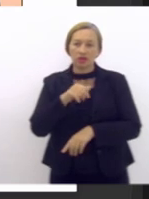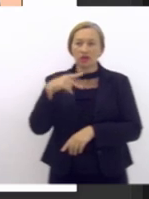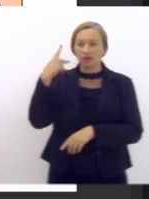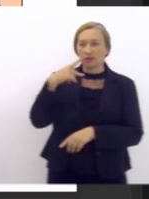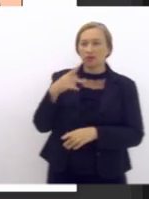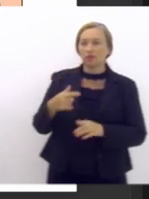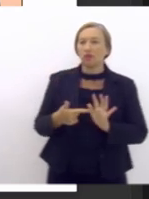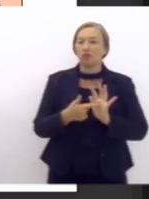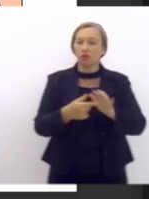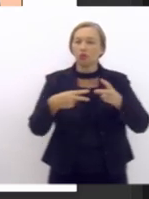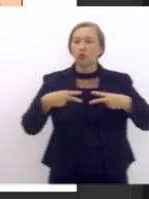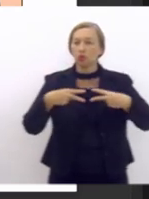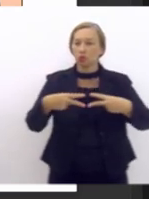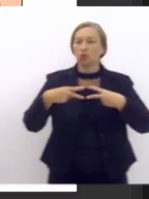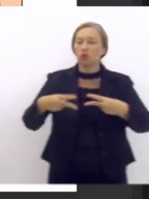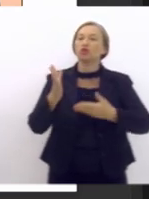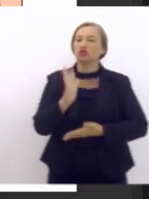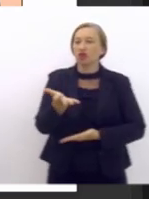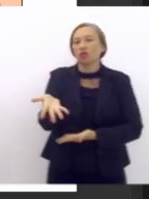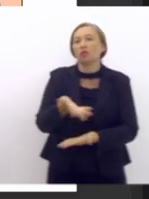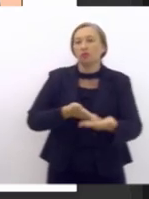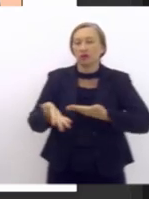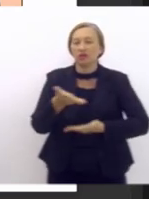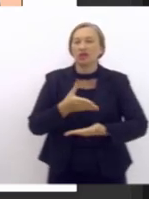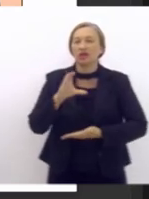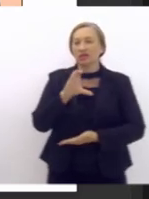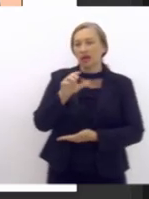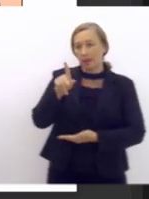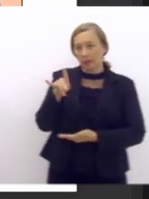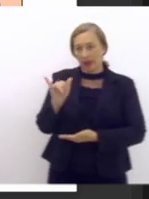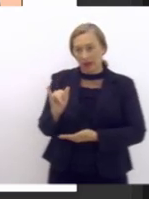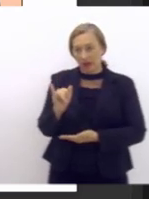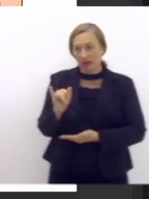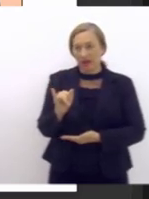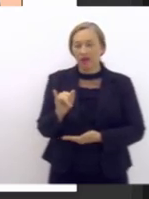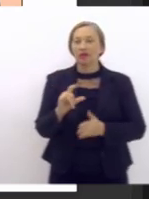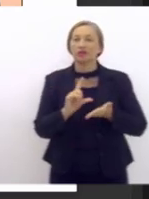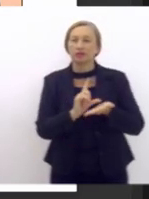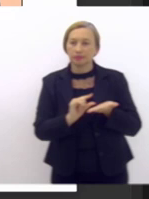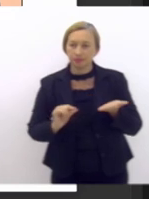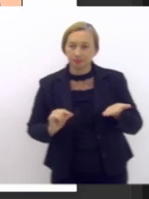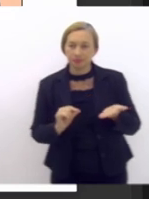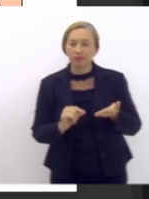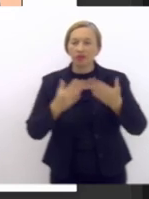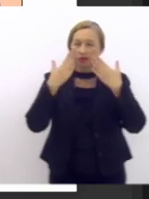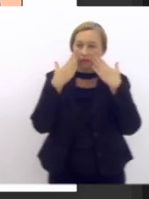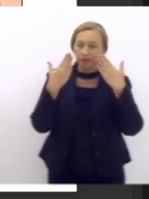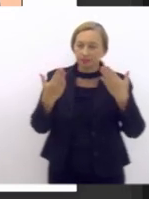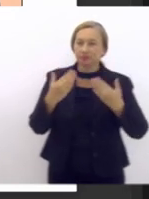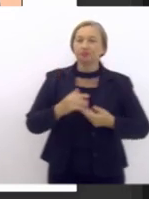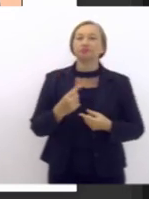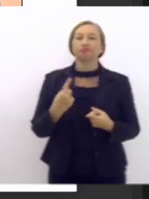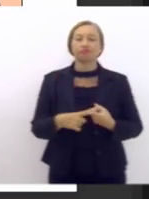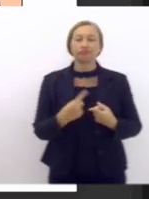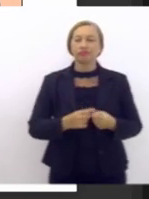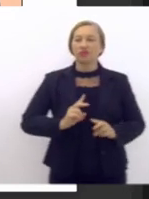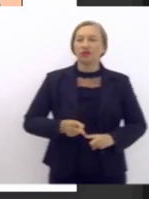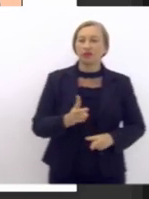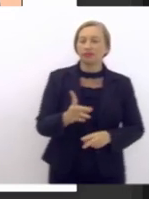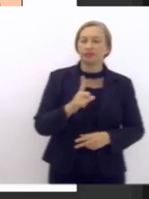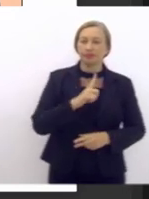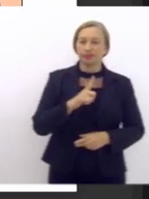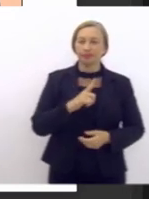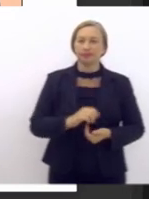os links e inclusive já compartilhei com a CPI esse arquivo da nossa apresentação, porque sempre que tem